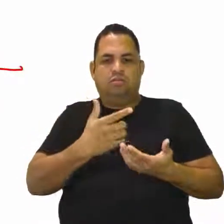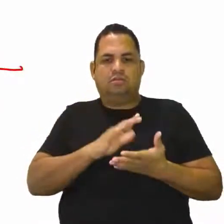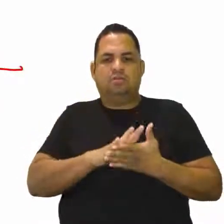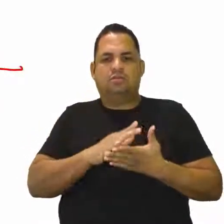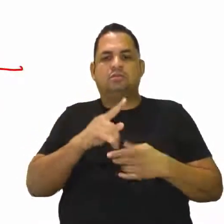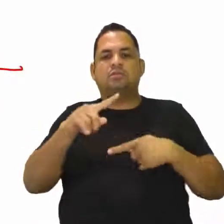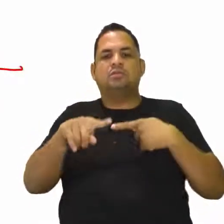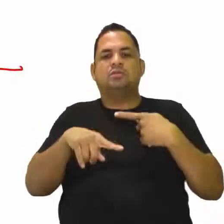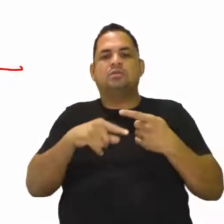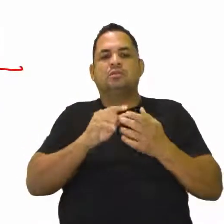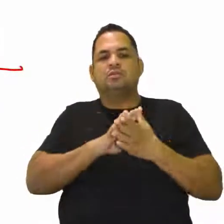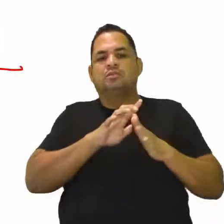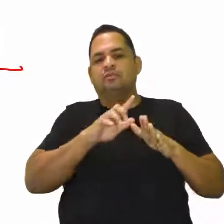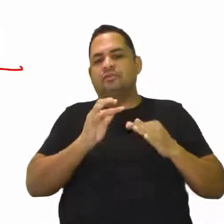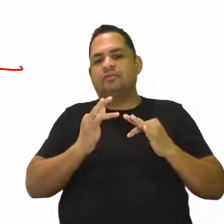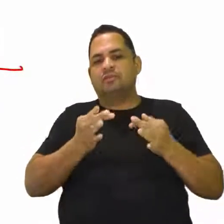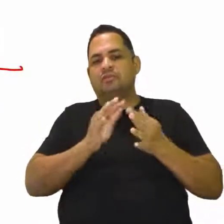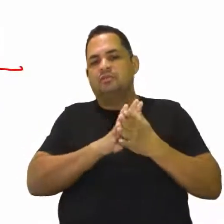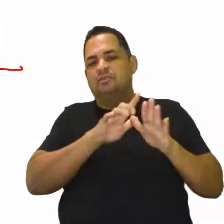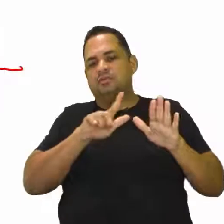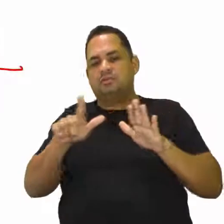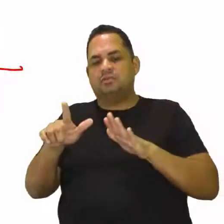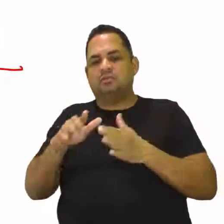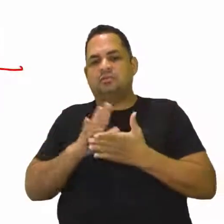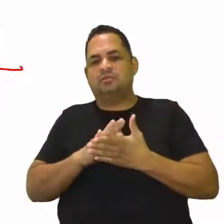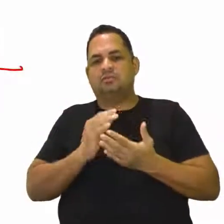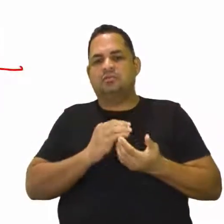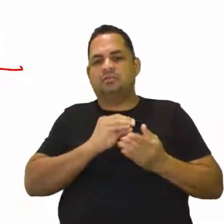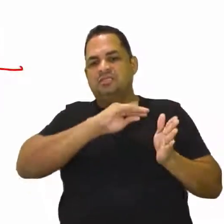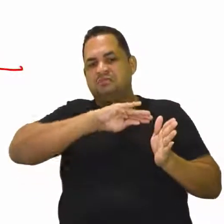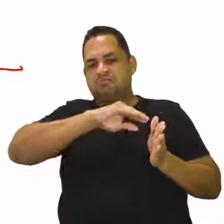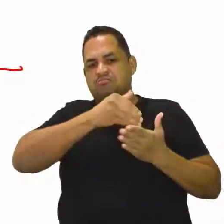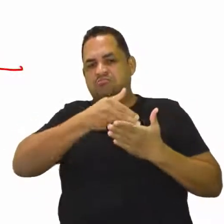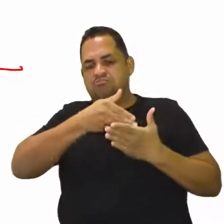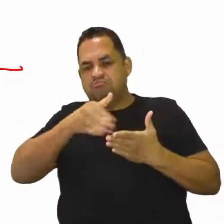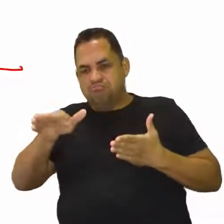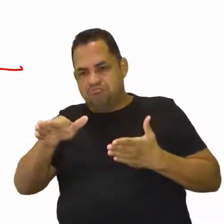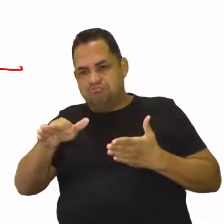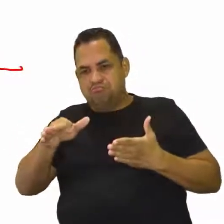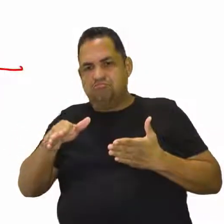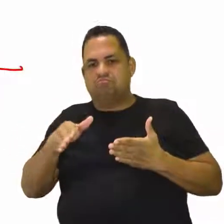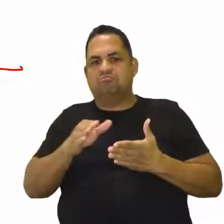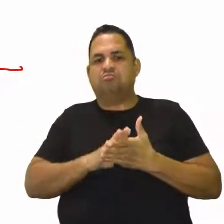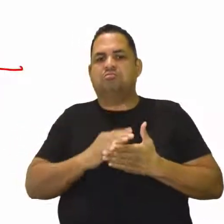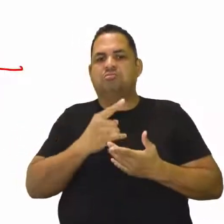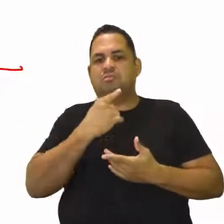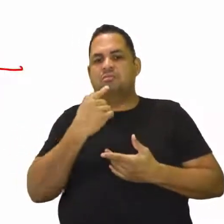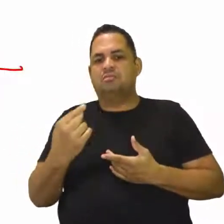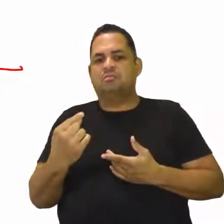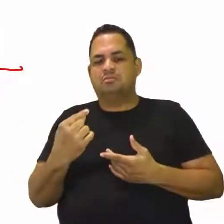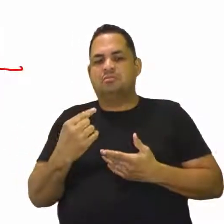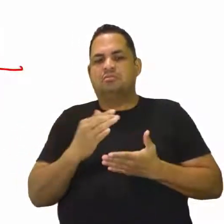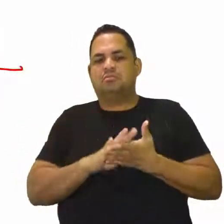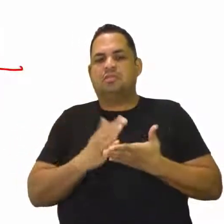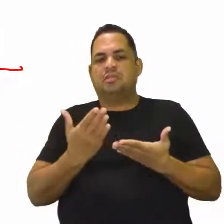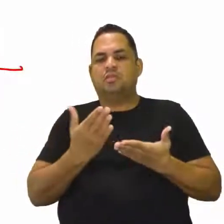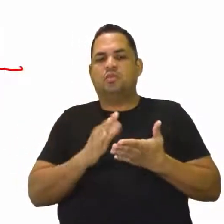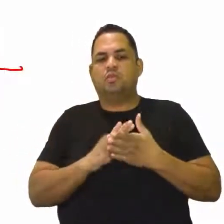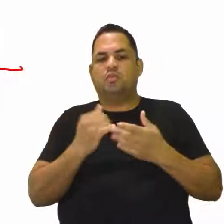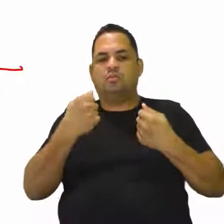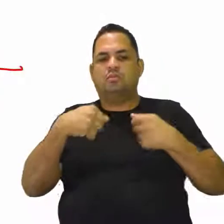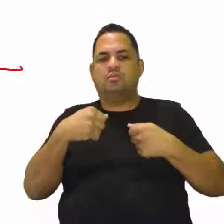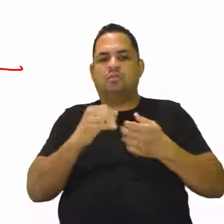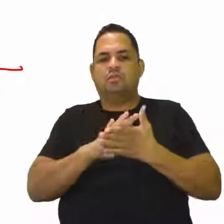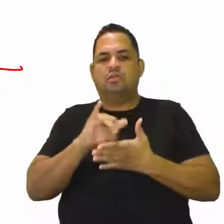Poucas semanas antes do fim de seu mandato, então, o Washington Luiz é tirado. O Washington Luiz sai do poder e Júlio Prestes, que